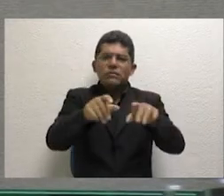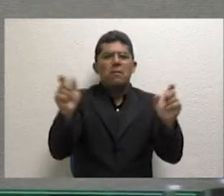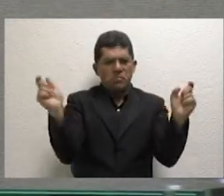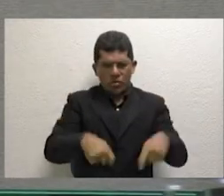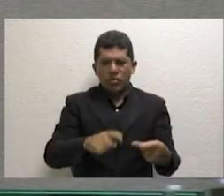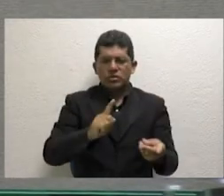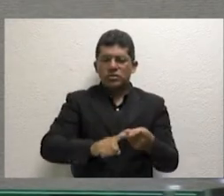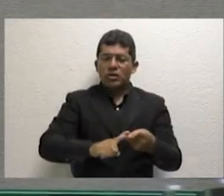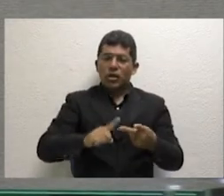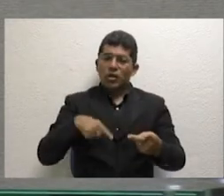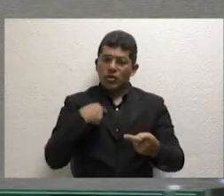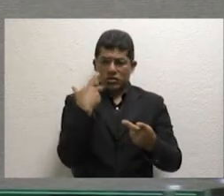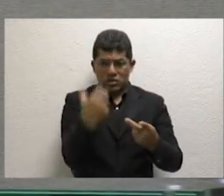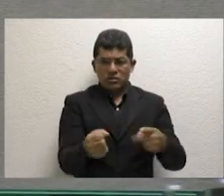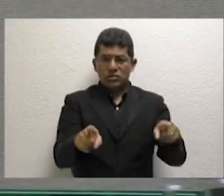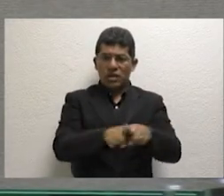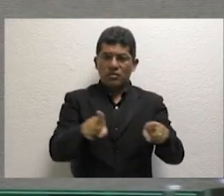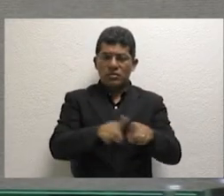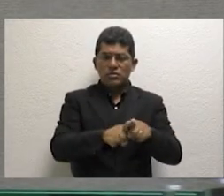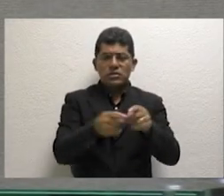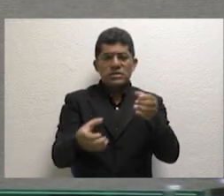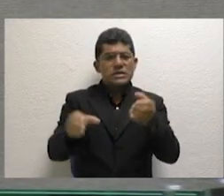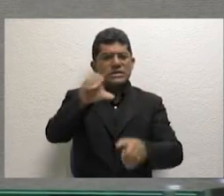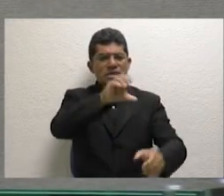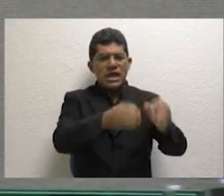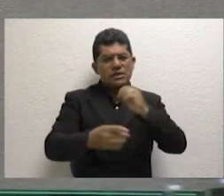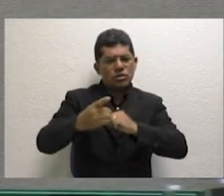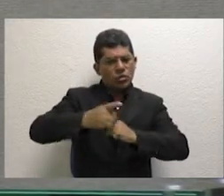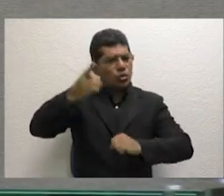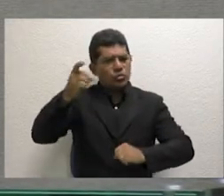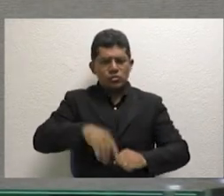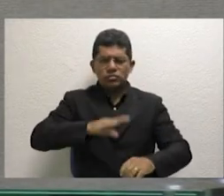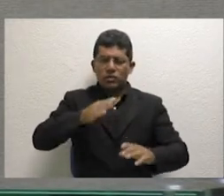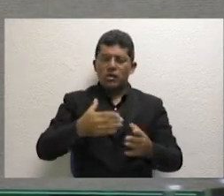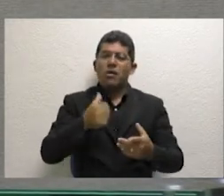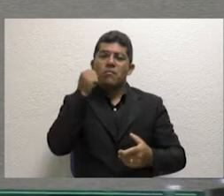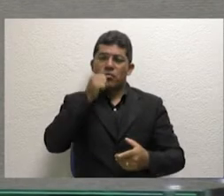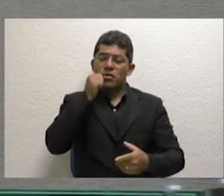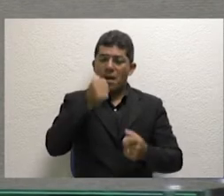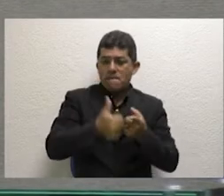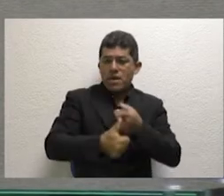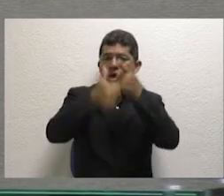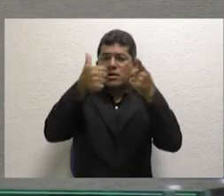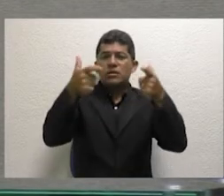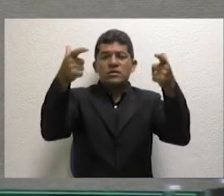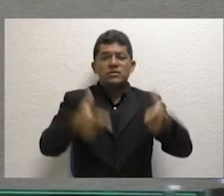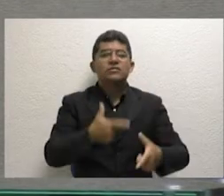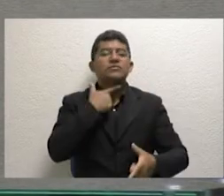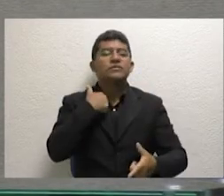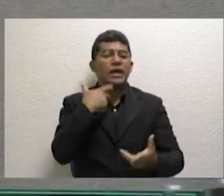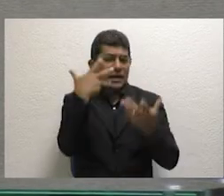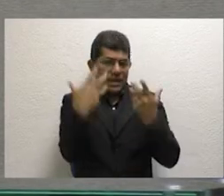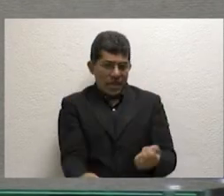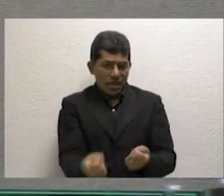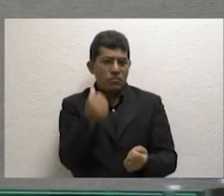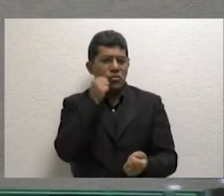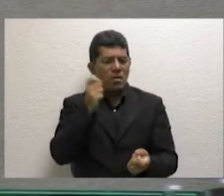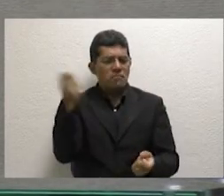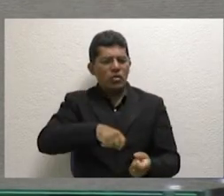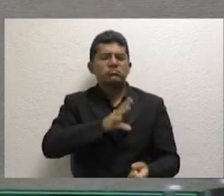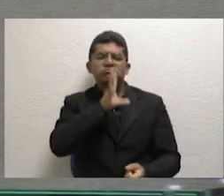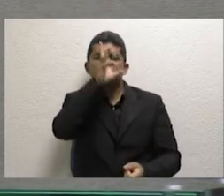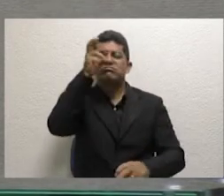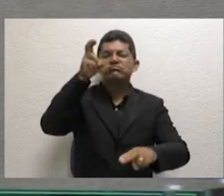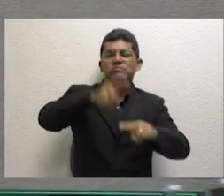nós queremos estar na área de ciências exatas sim lugar de mulher é onde ela quiser por isso nós